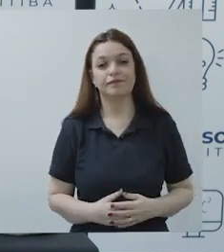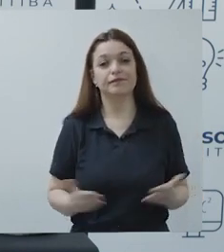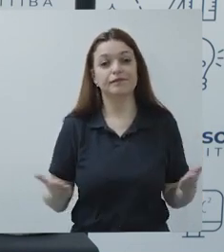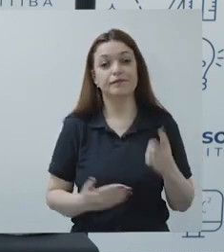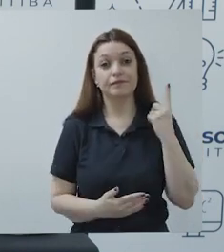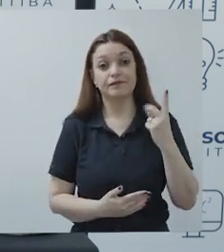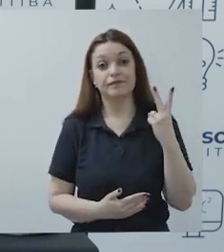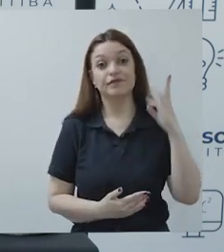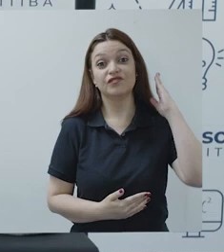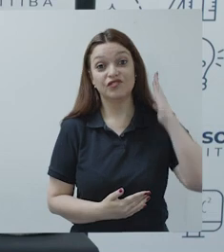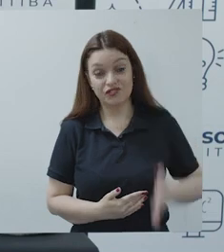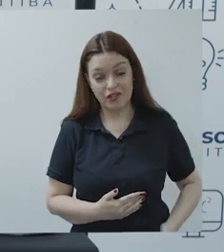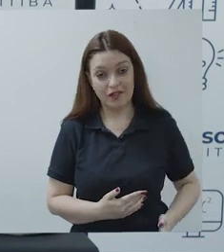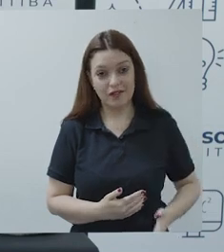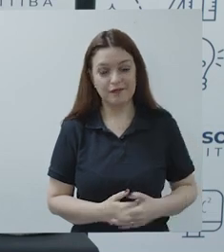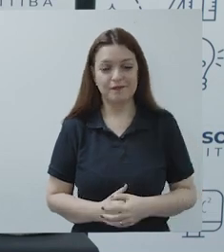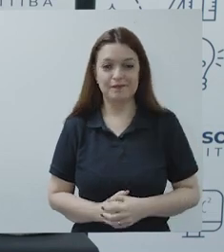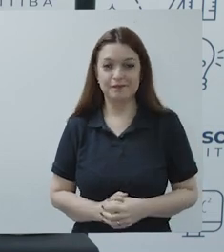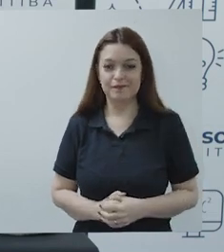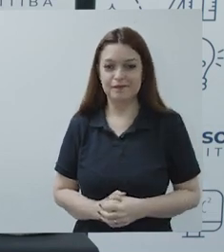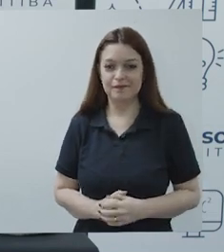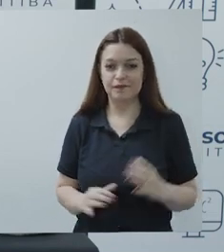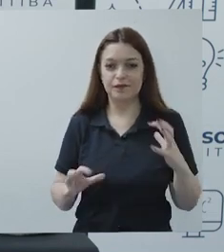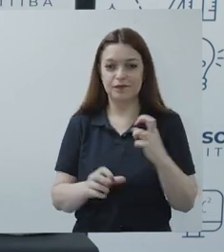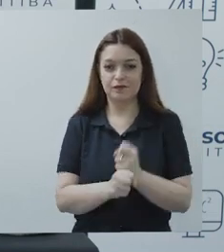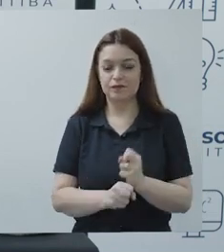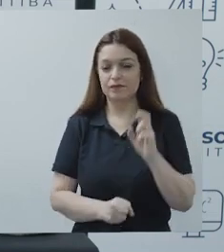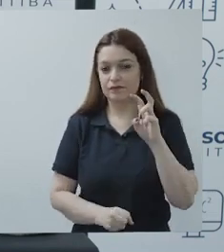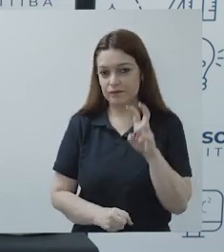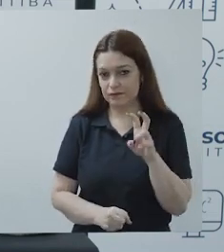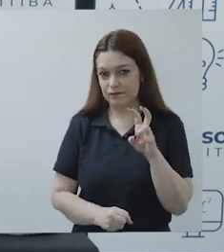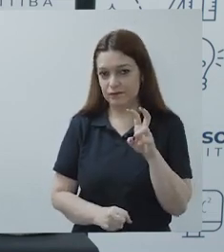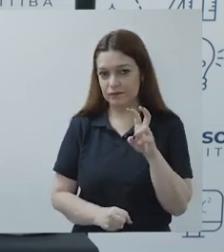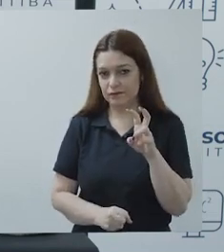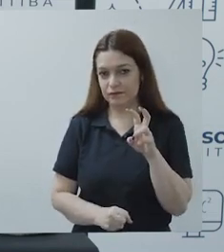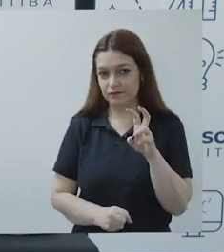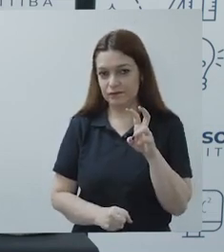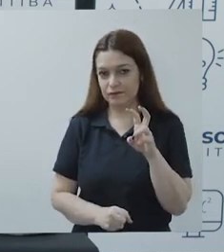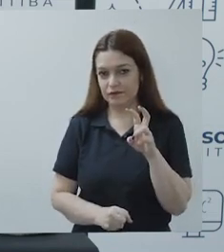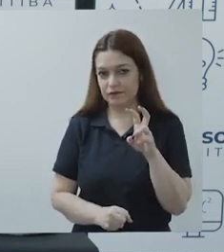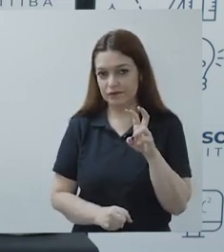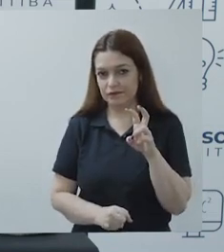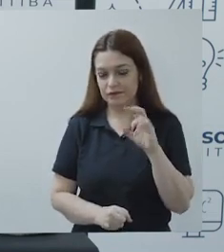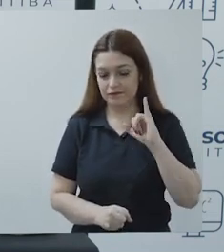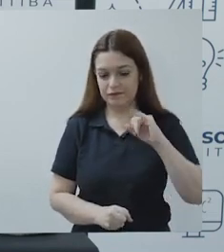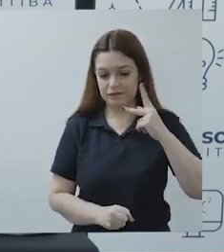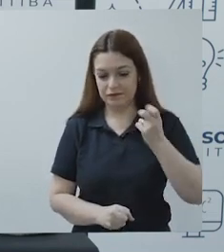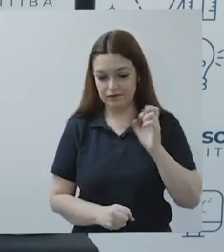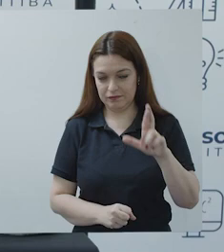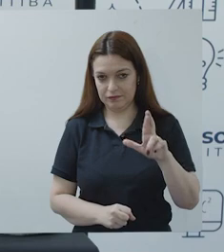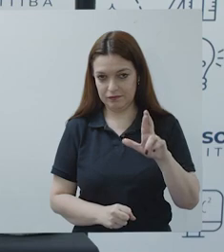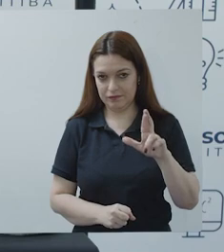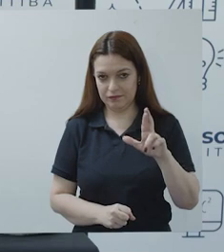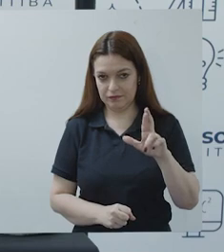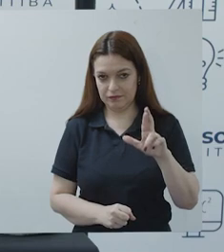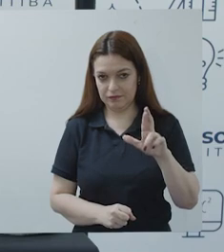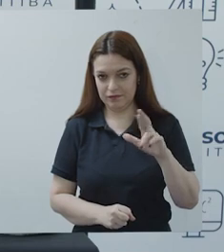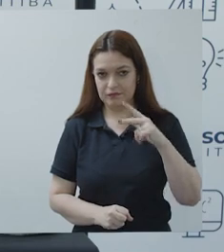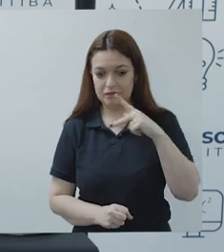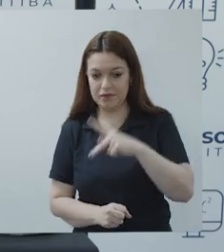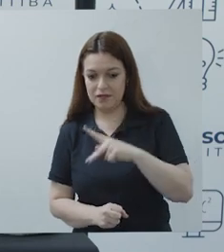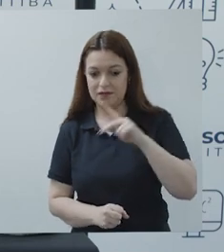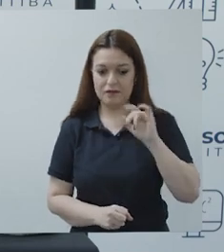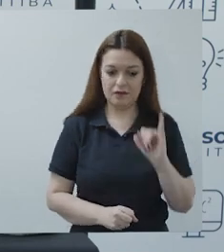Um, dois, três e... Já. Já. 5. 5. Então, par é ímpar, par,